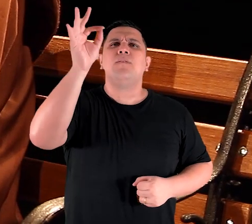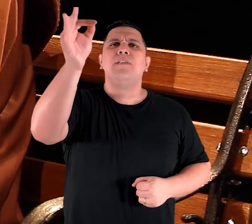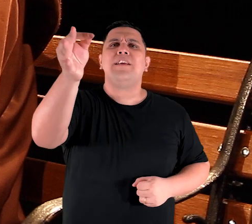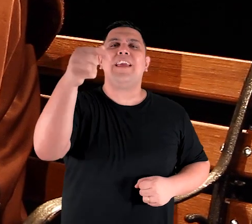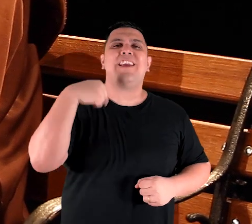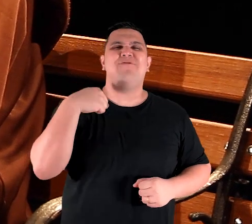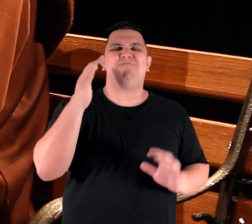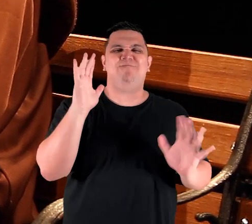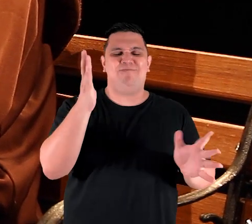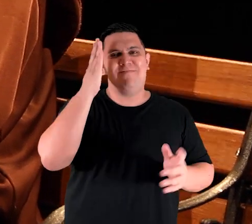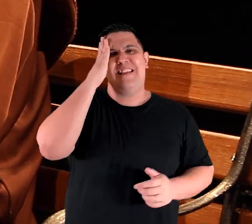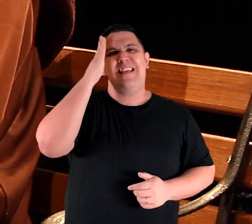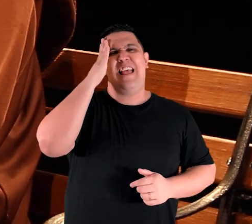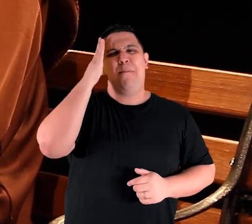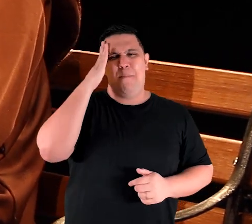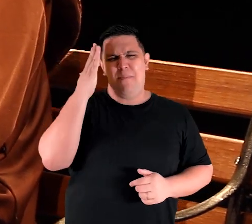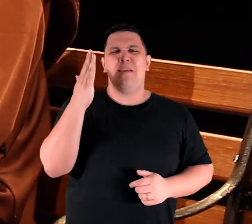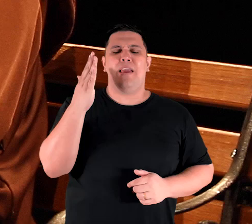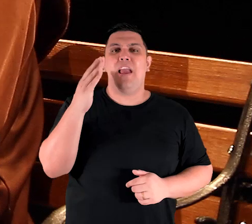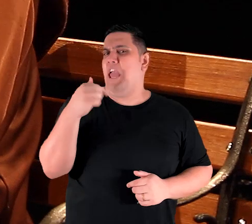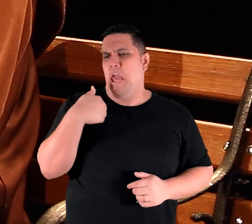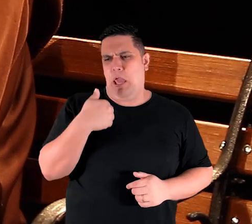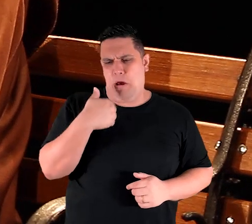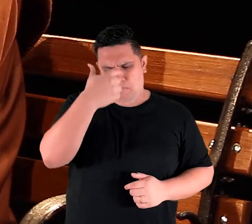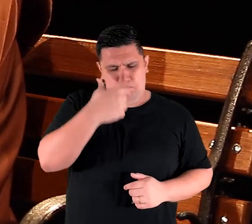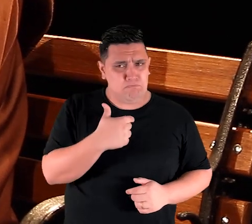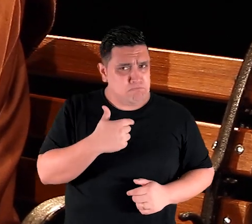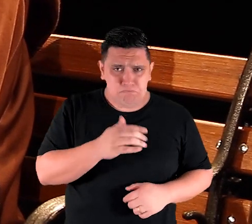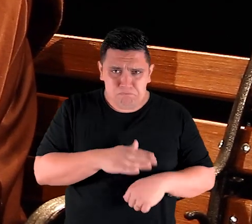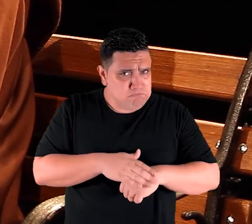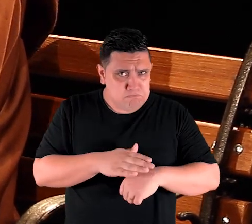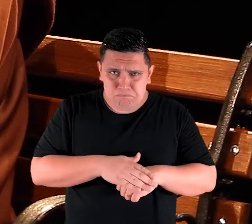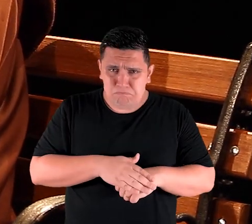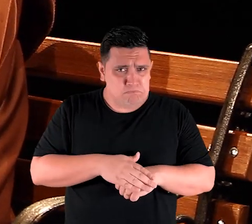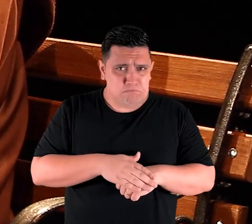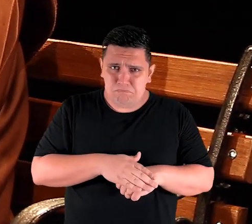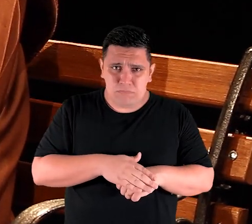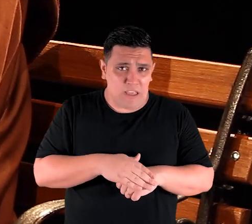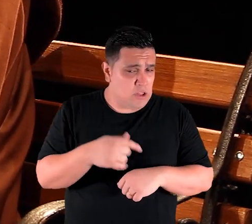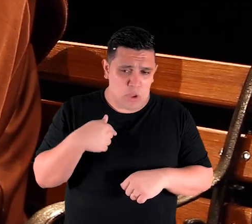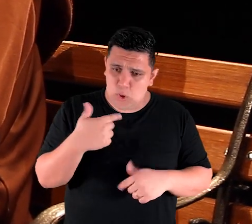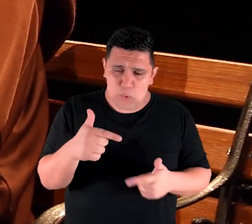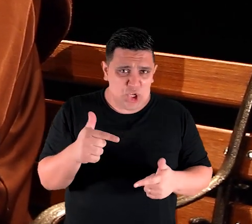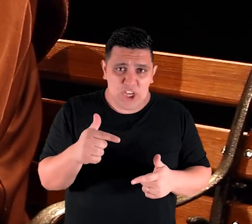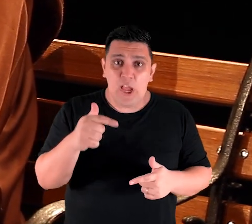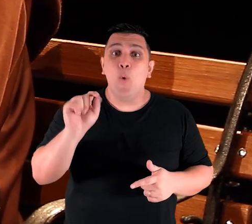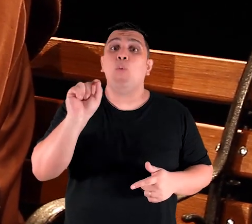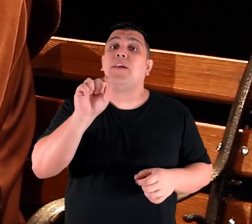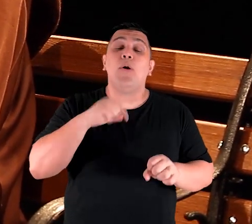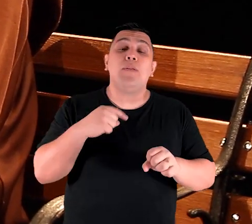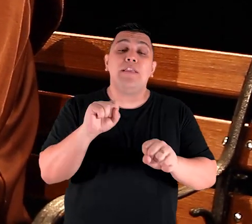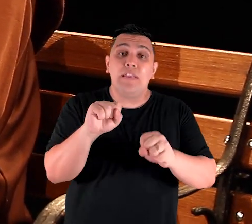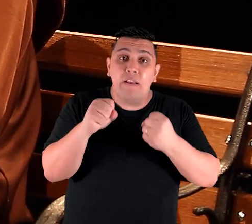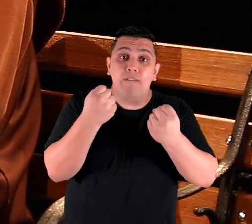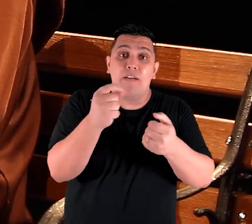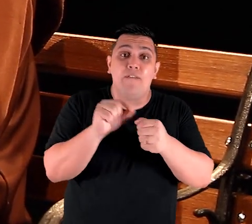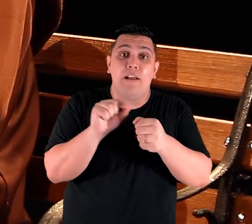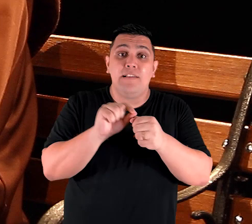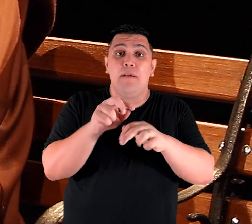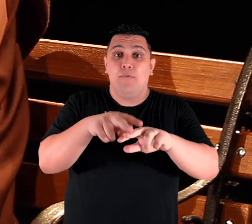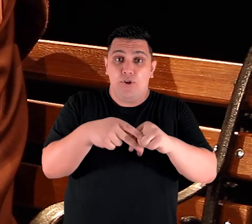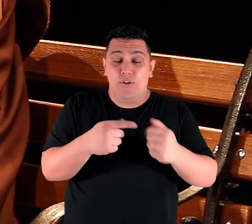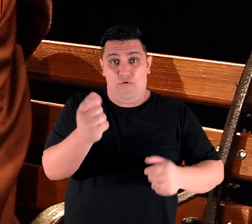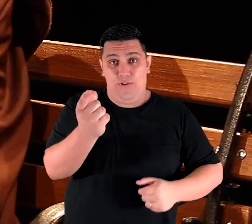eu já sabia o que eu não tinha e o que eu devia fazer para ter.